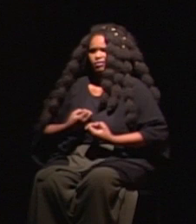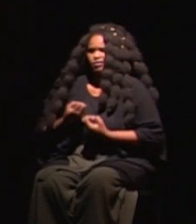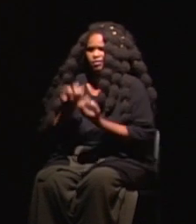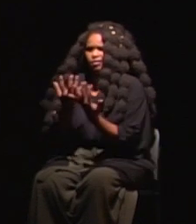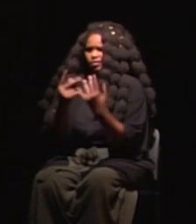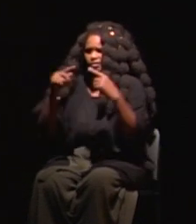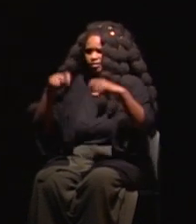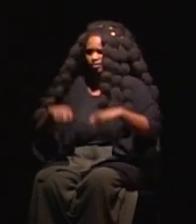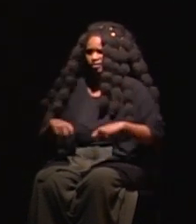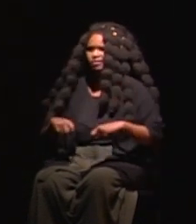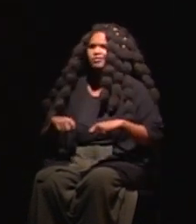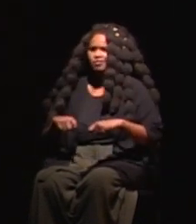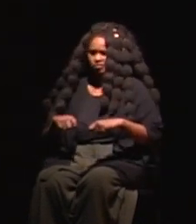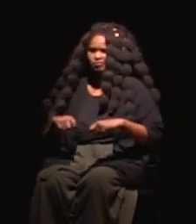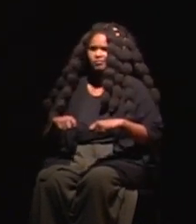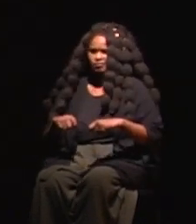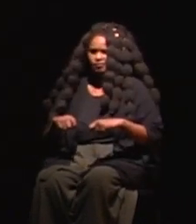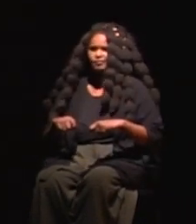por enquanto,